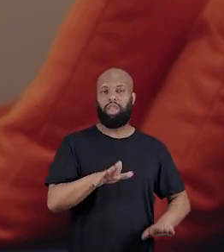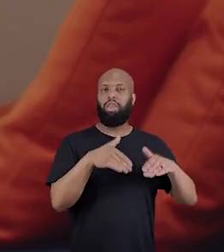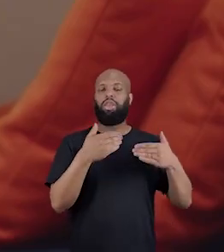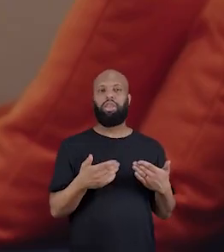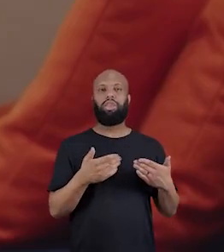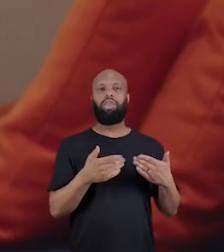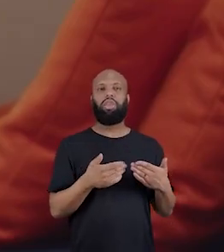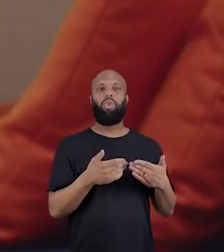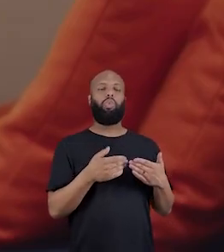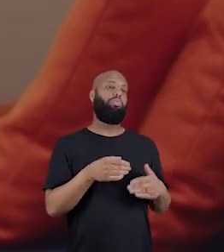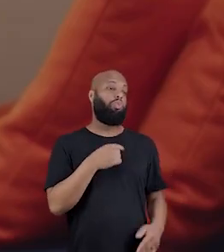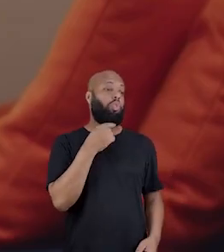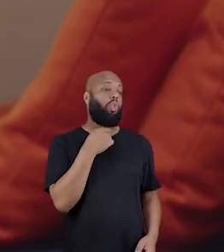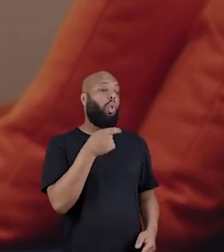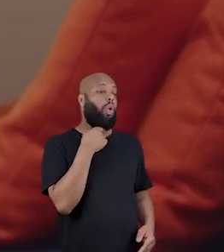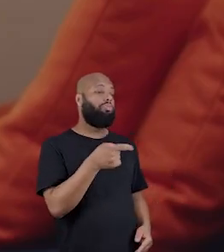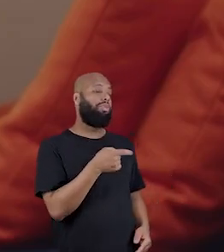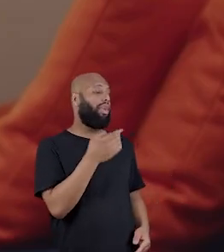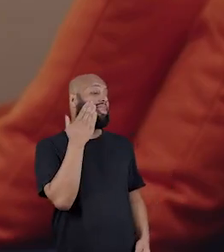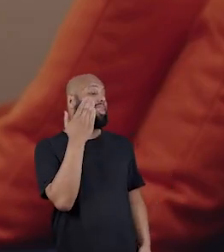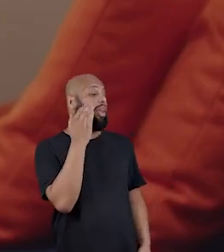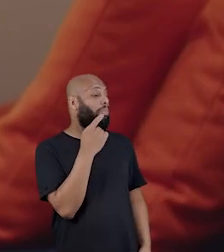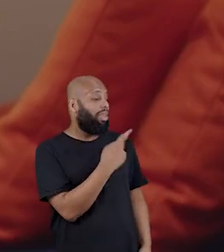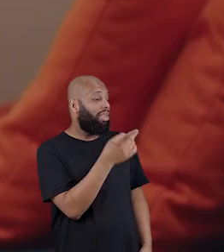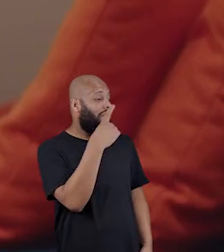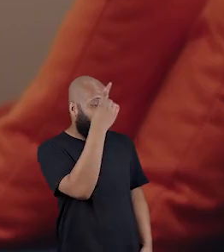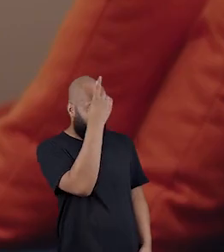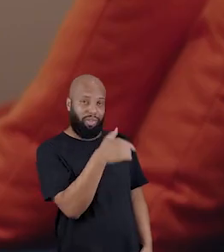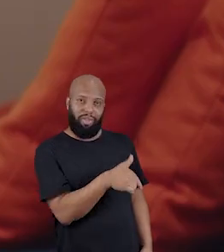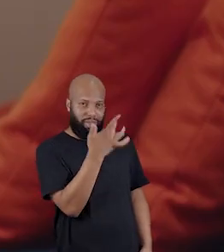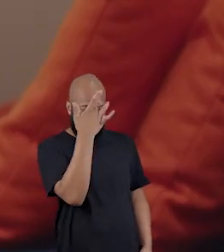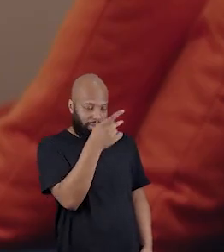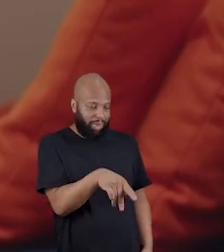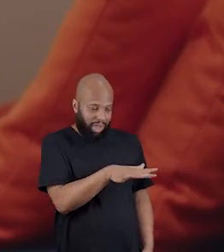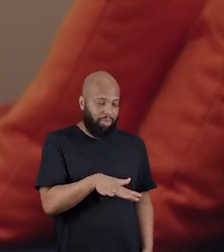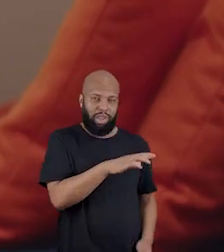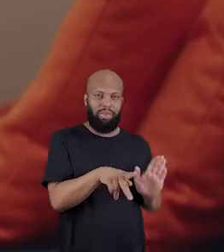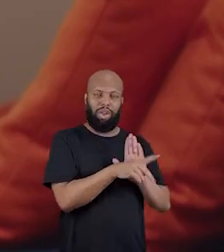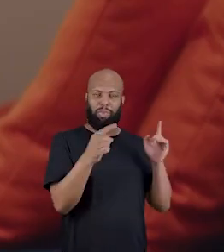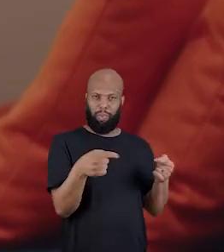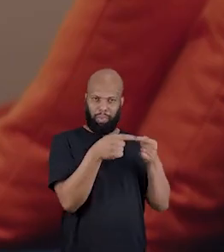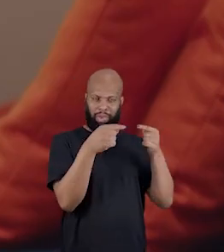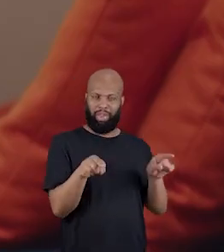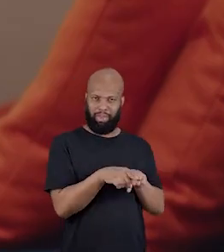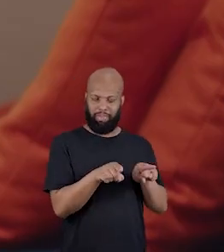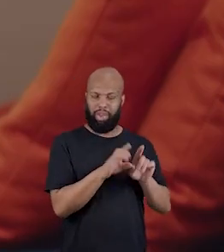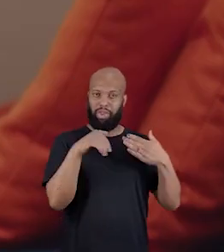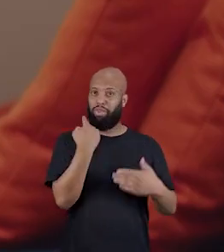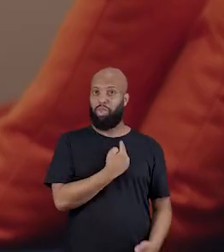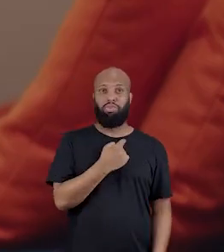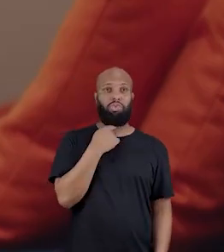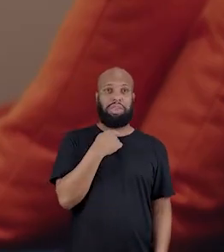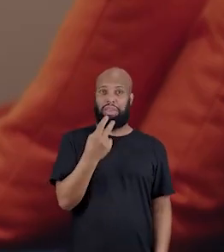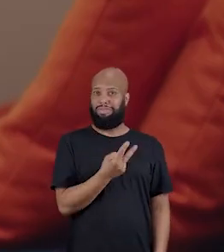de não explorar o potencial das pessoas e elas não entenderem talentos importantes para a gente, não entenderem que aqui é o ambiente para elas.